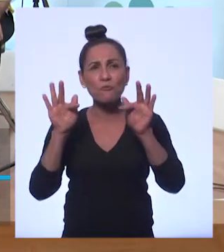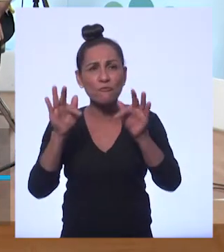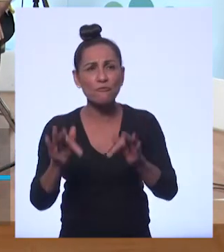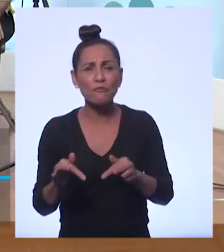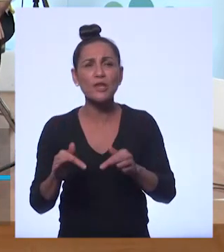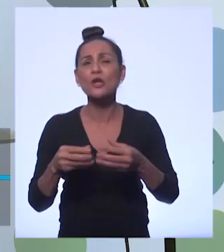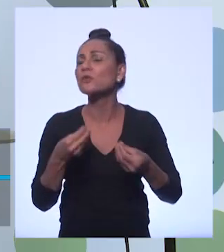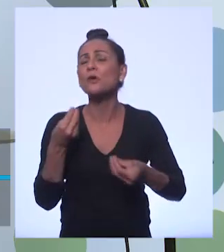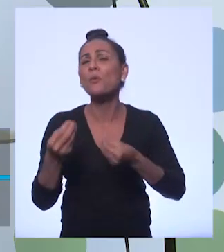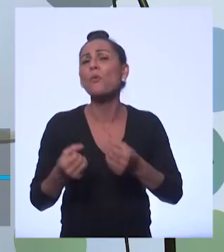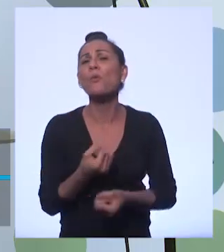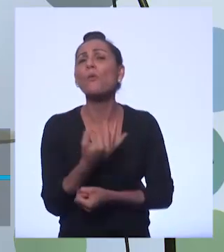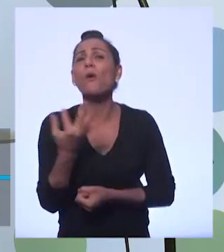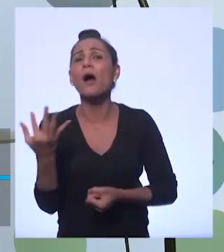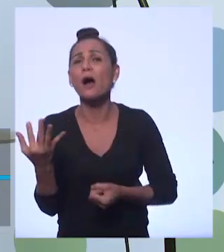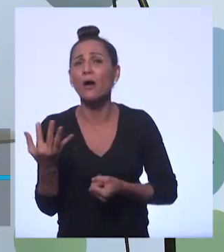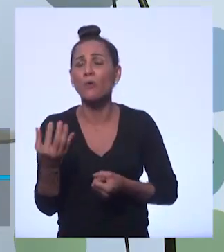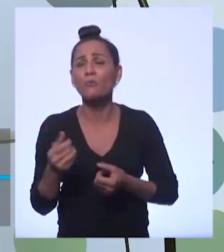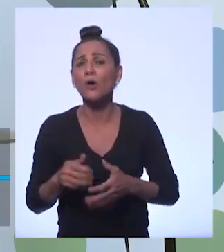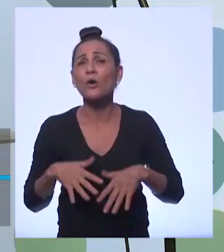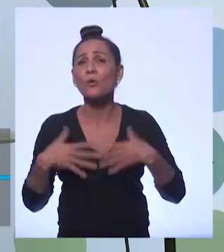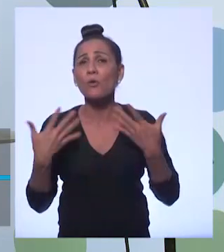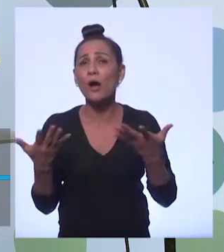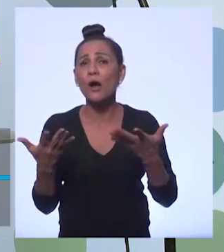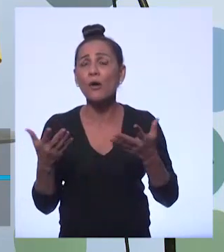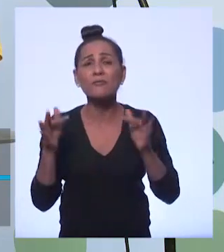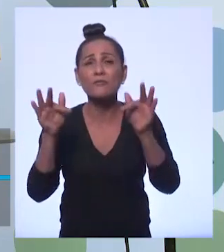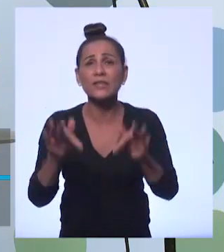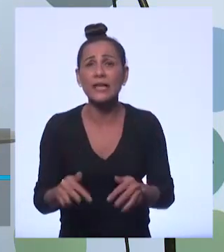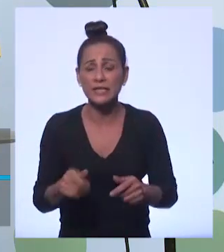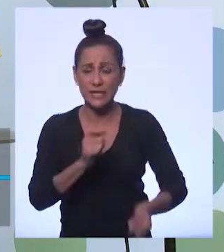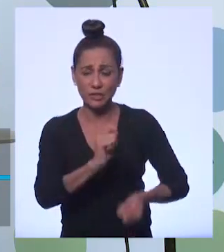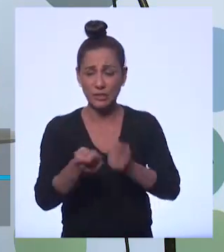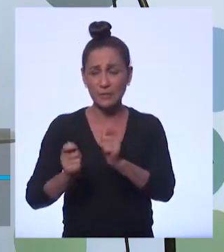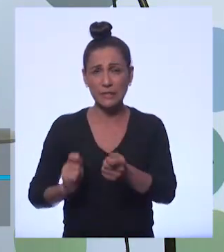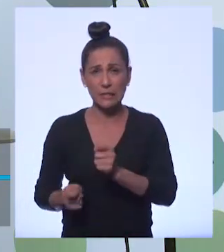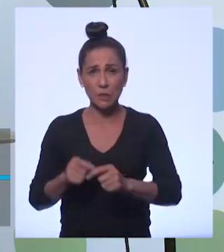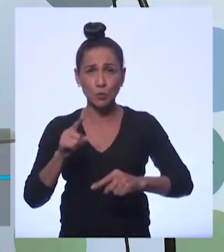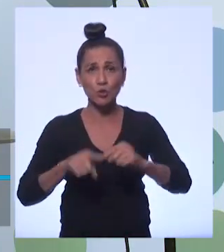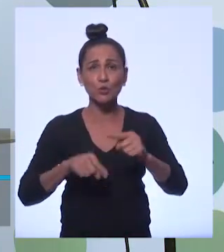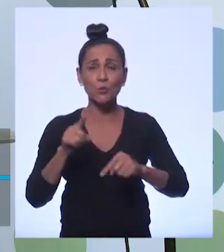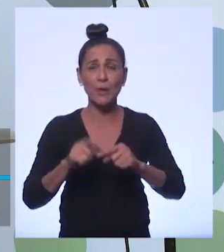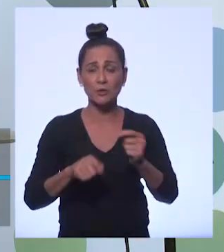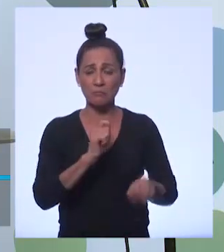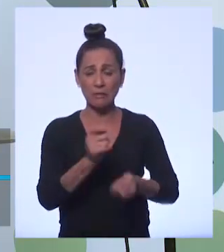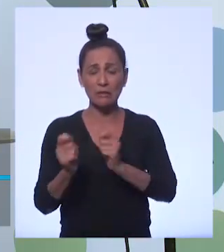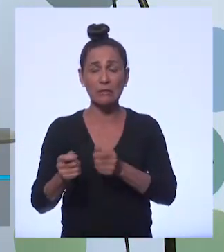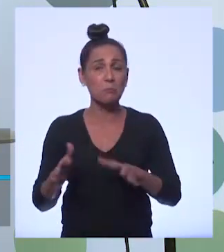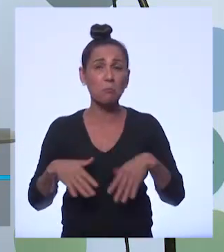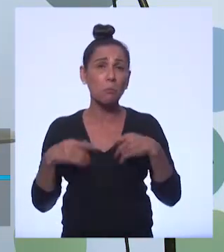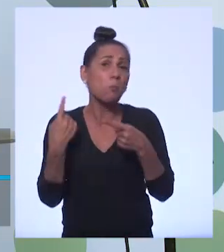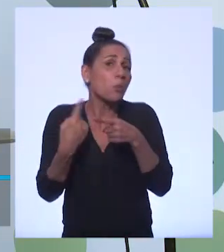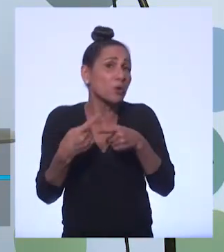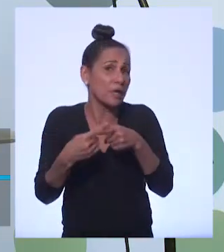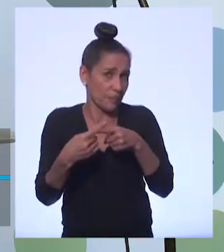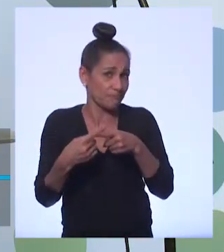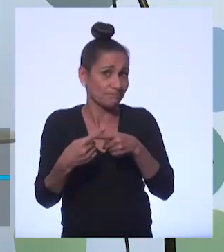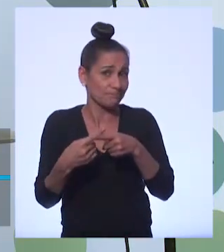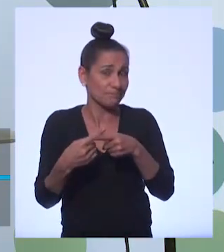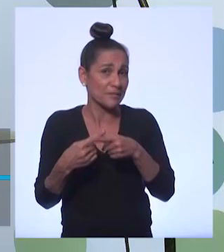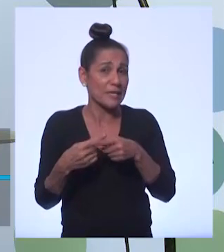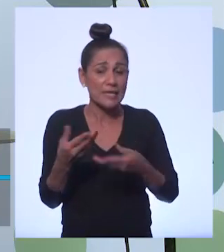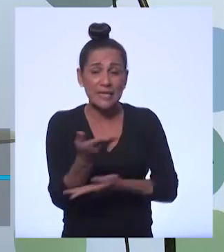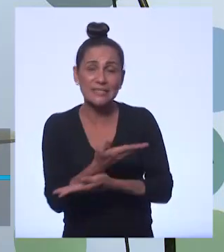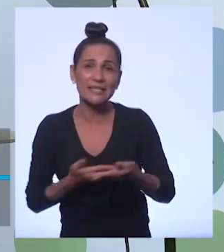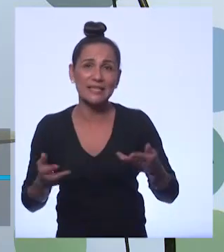outro. Qual seria então o meio, aliás, a finalidade da bateria, de tocar bateria, né? E as relações